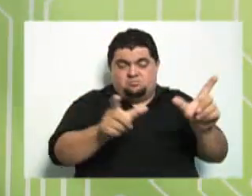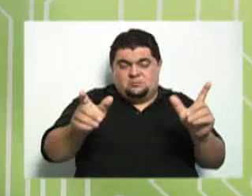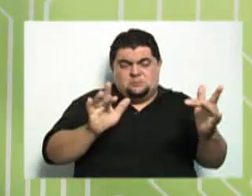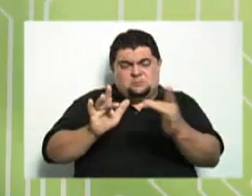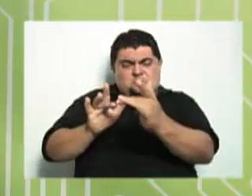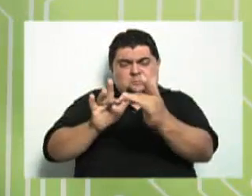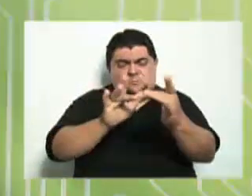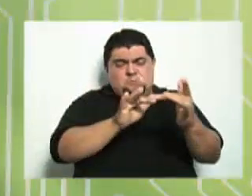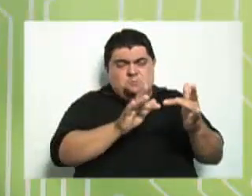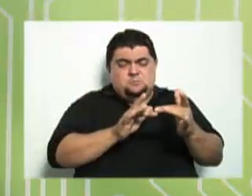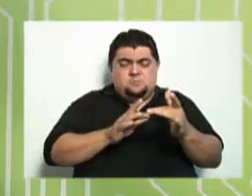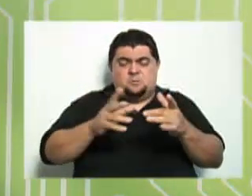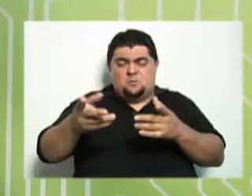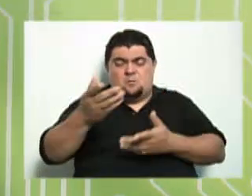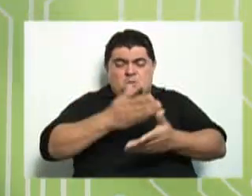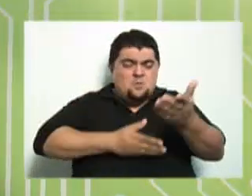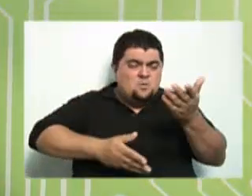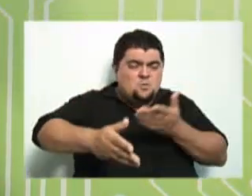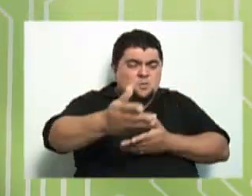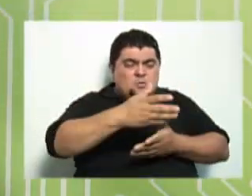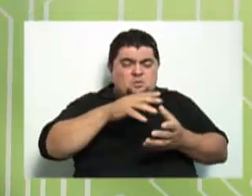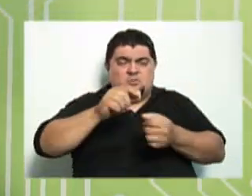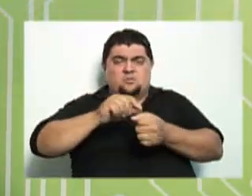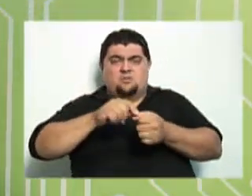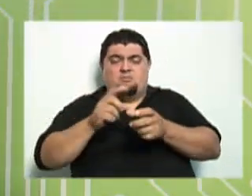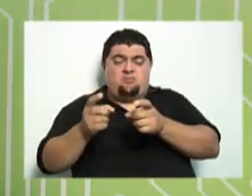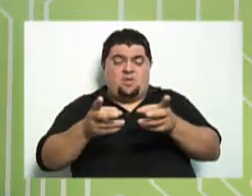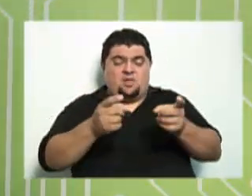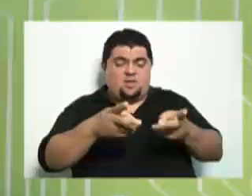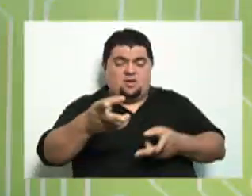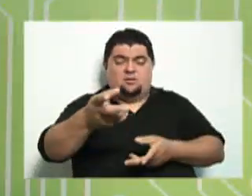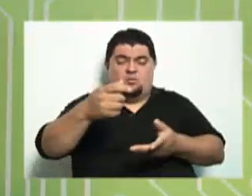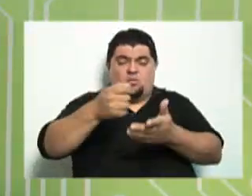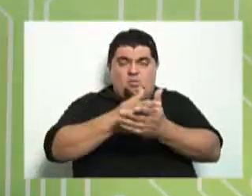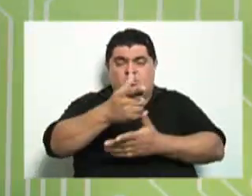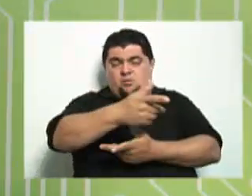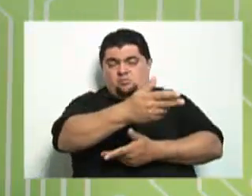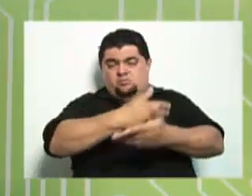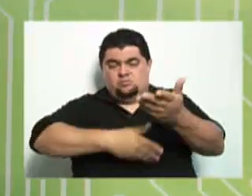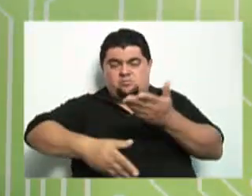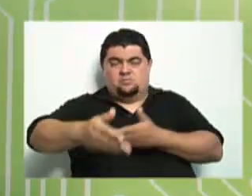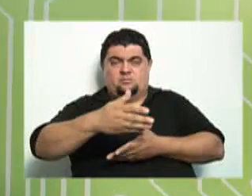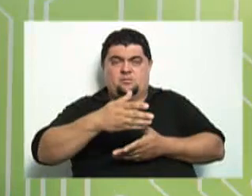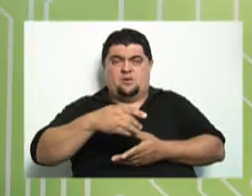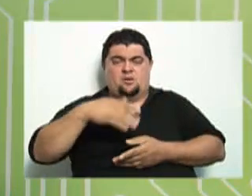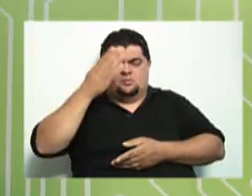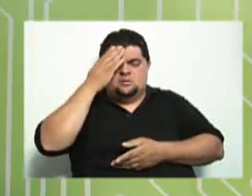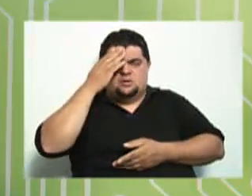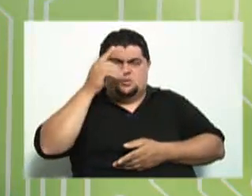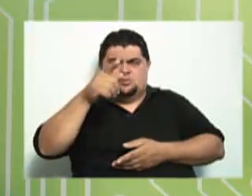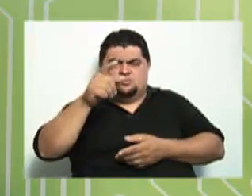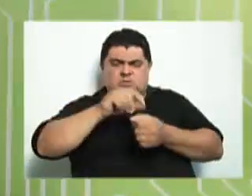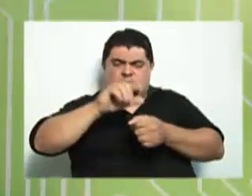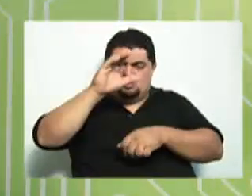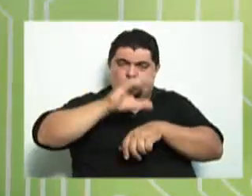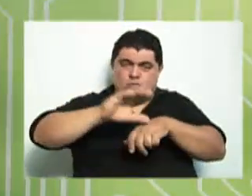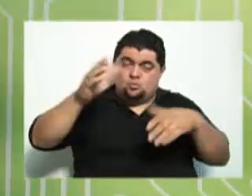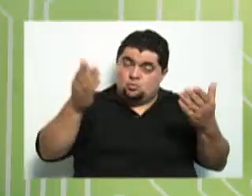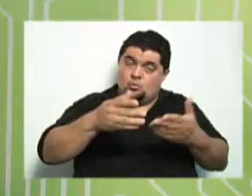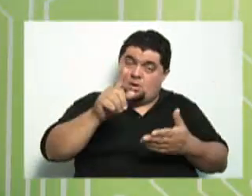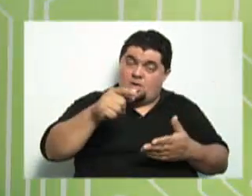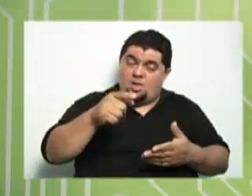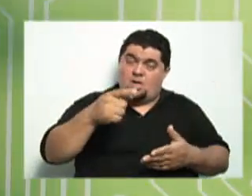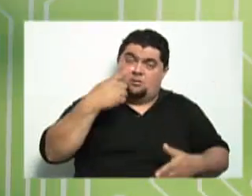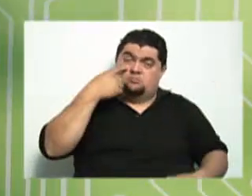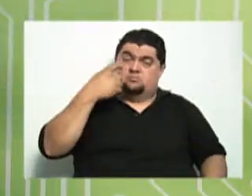buscando produzir mais bens e serviços. Eu tenho certeza que um dos seus motivos para estar se capacitando aqui hoje é a